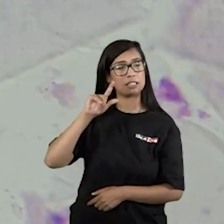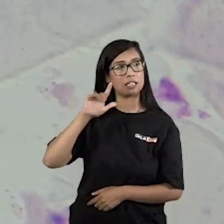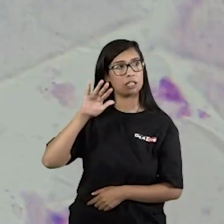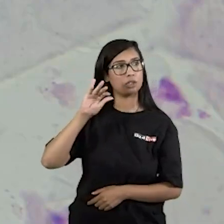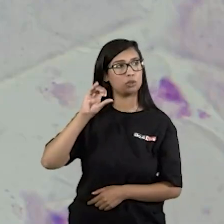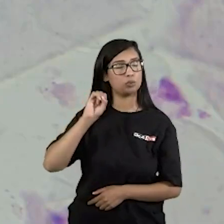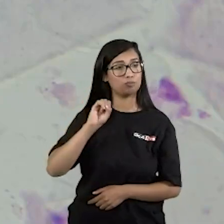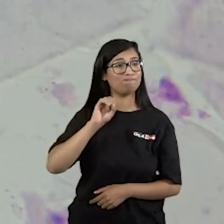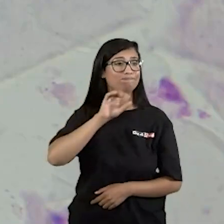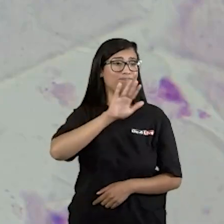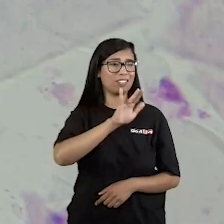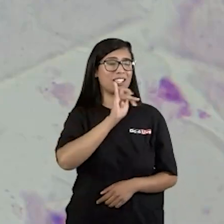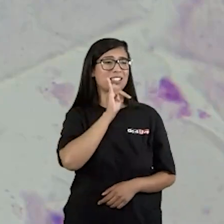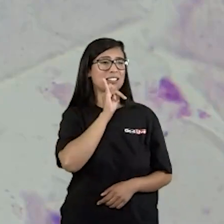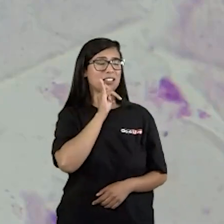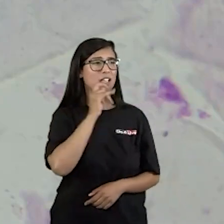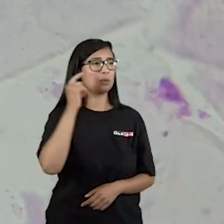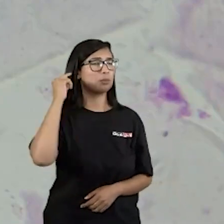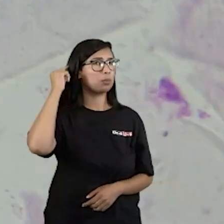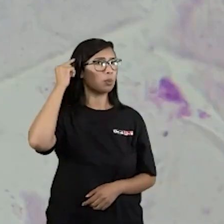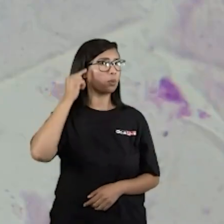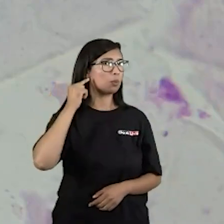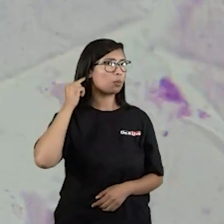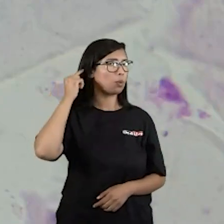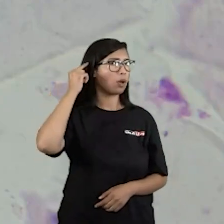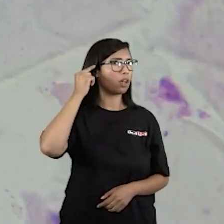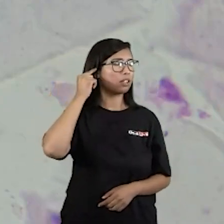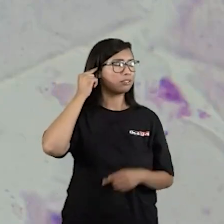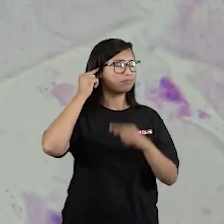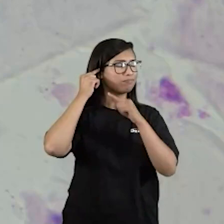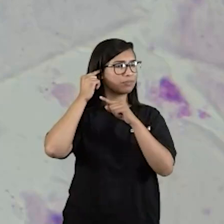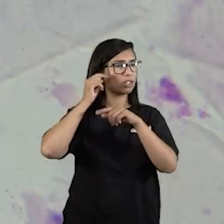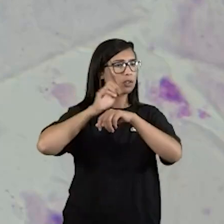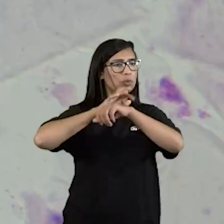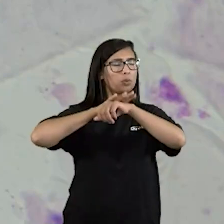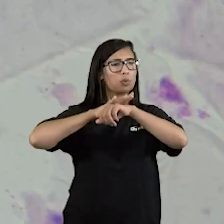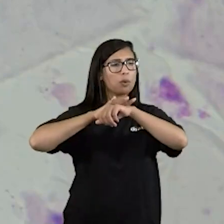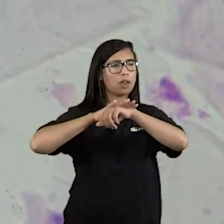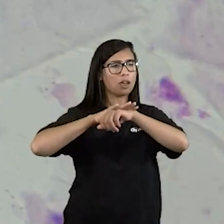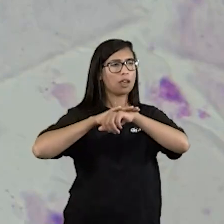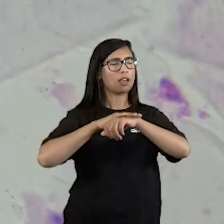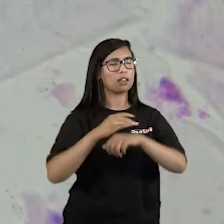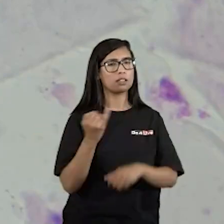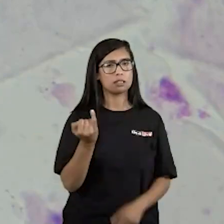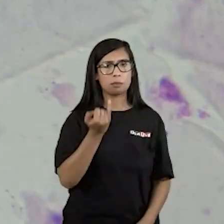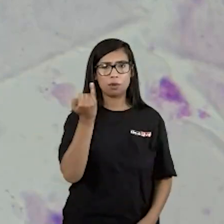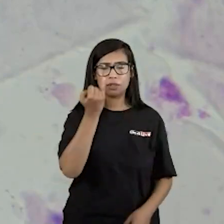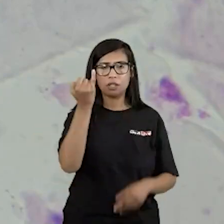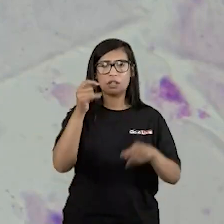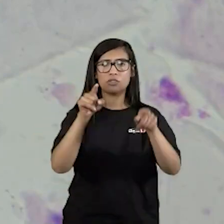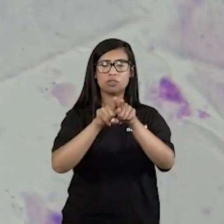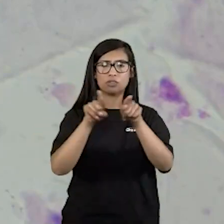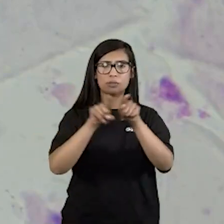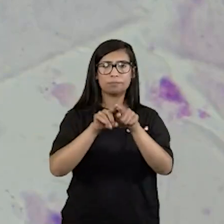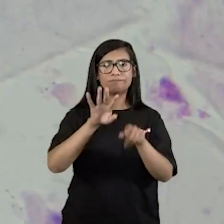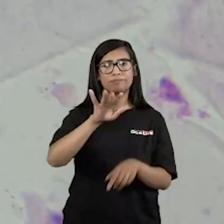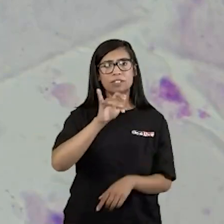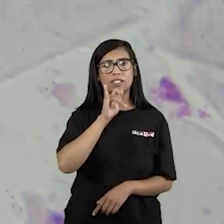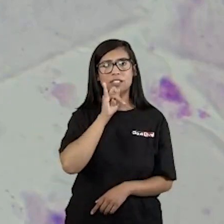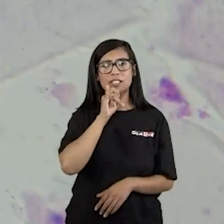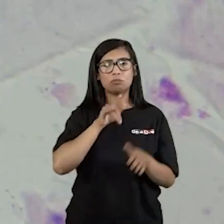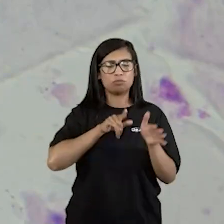é na orelha, a gente precisa pensar numa infecção importante, como bactérias